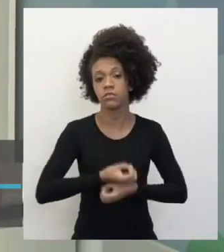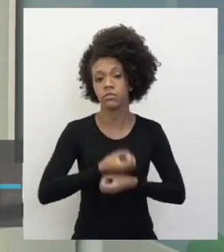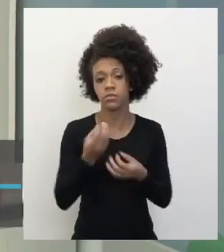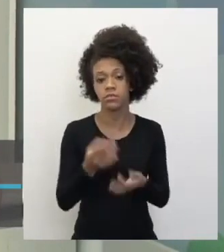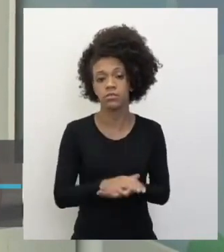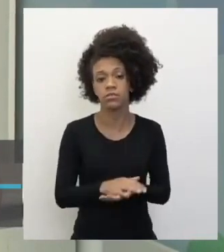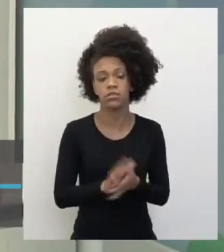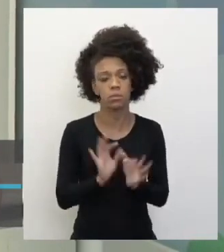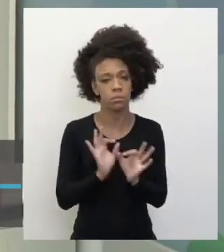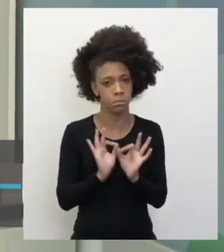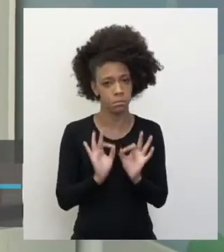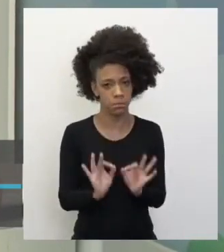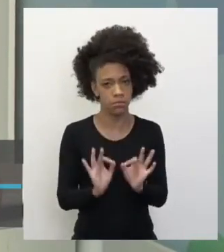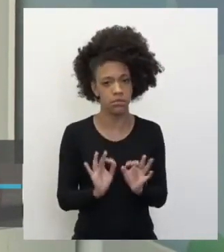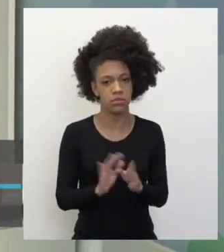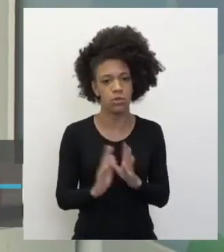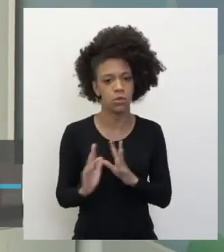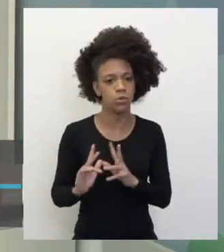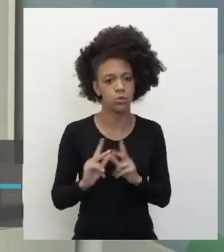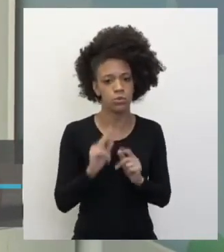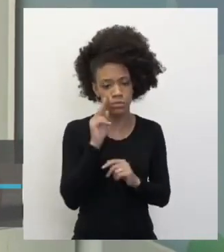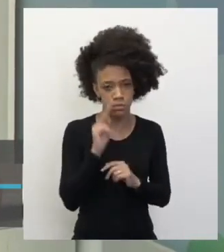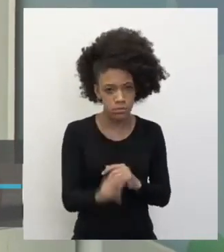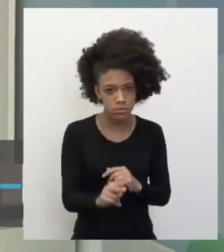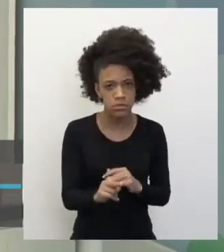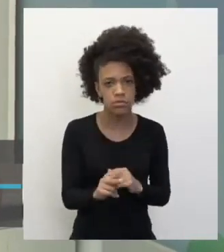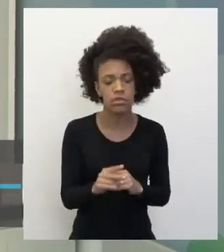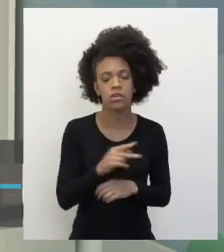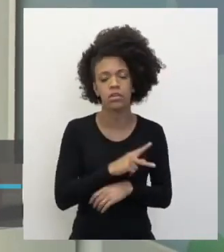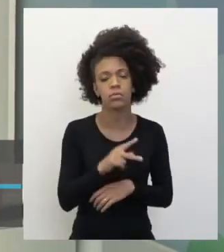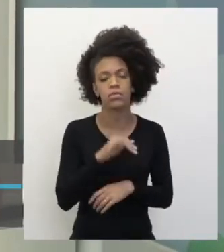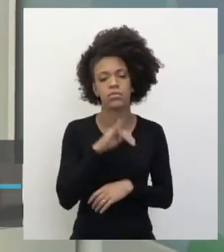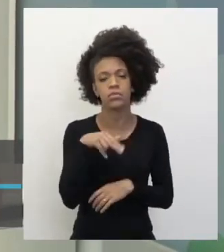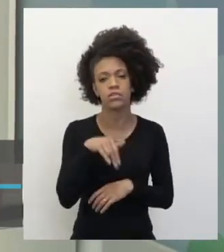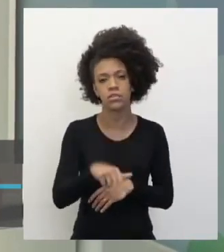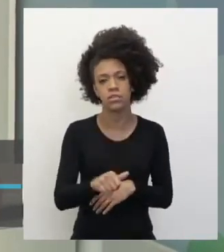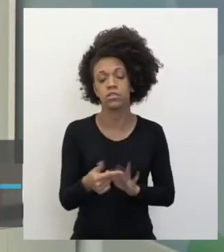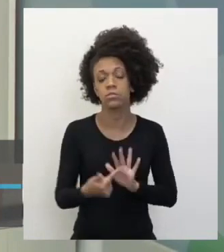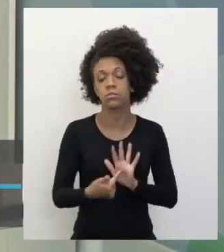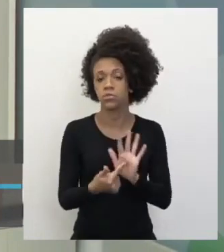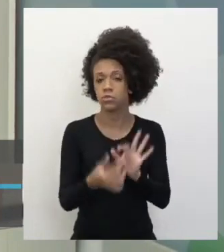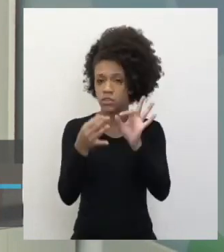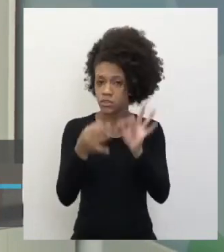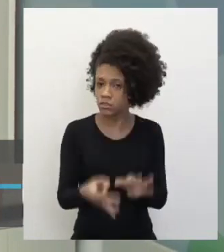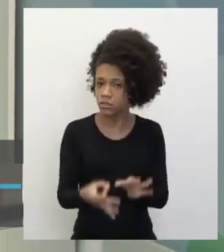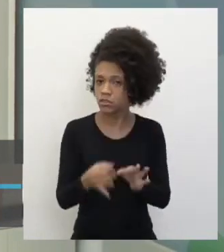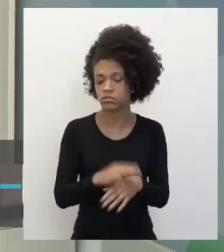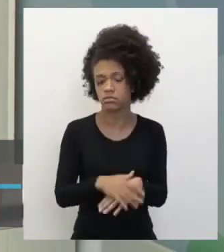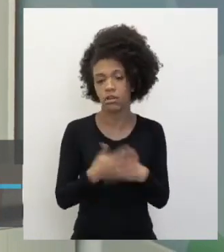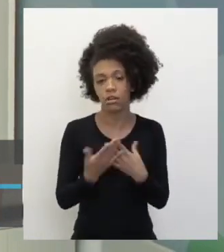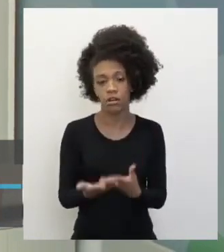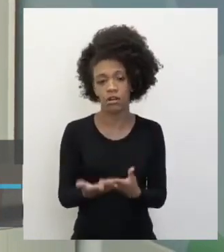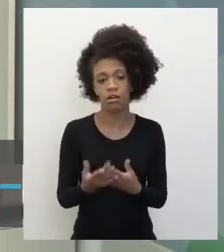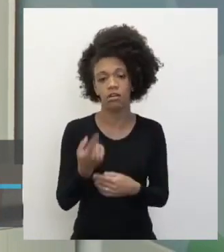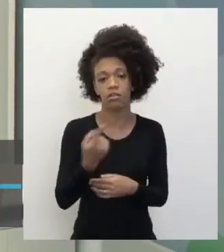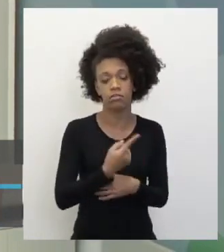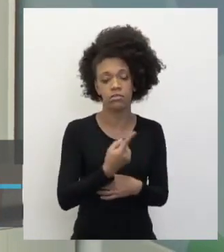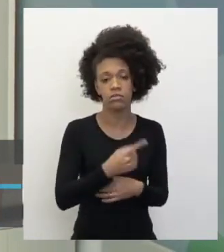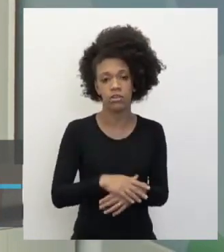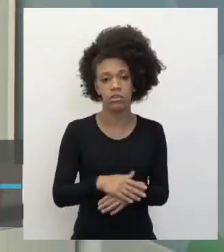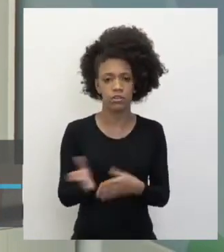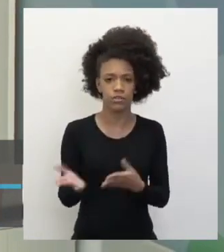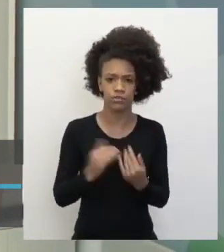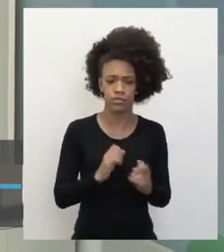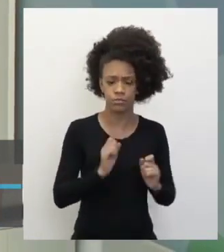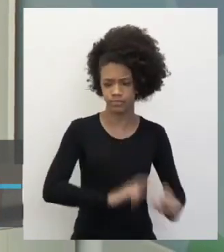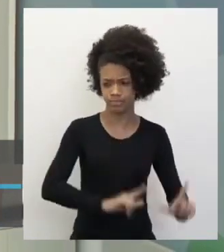Tá perfeito. Todos aqui que eu observei, que a professora Janaína trouxe para nós, estão corretos em relação à questão 1. Vamos para a próxima